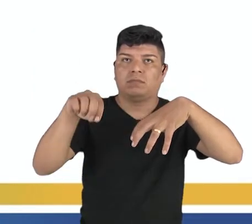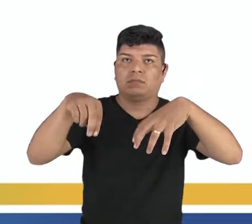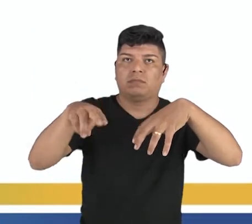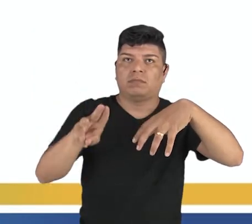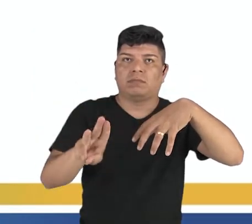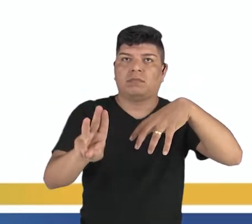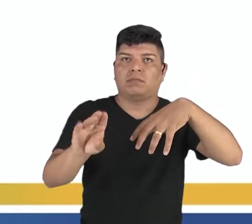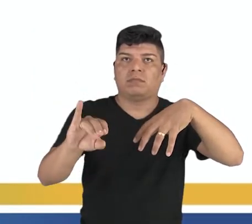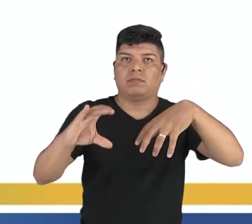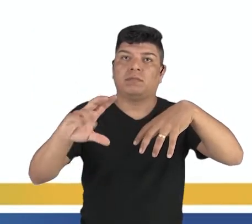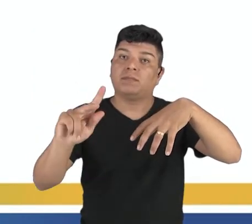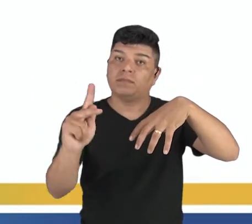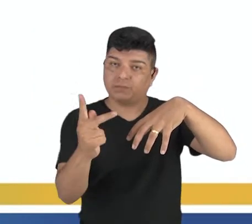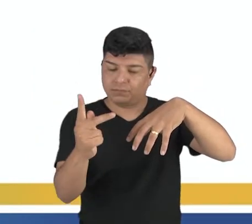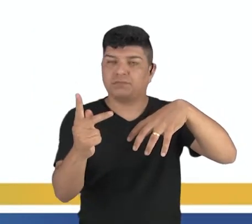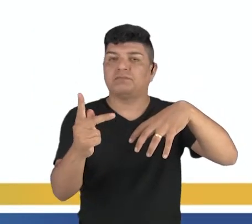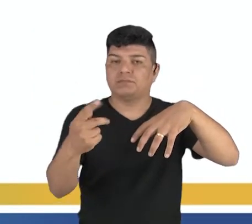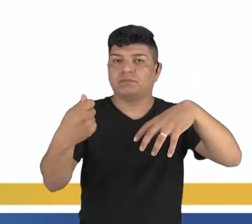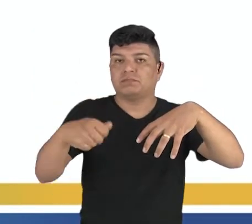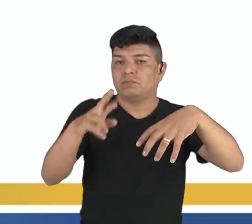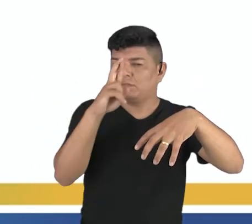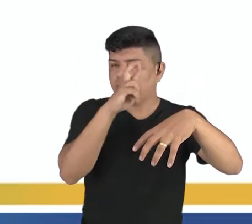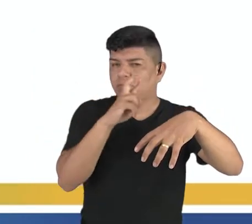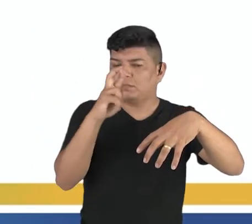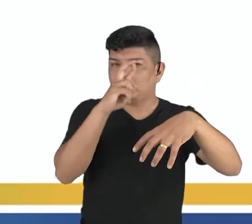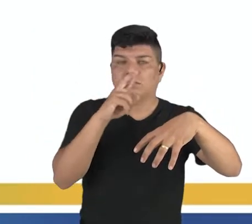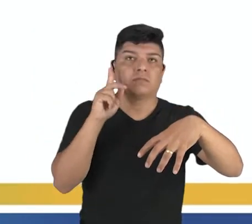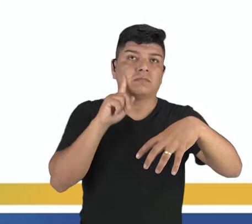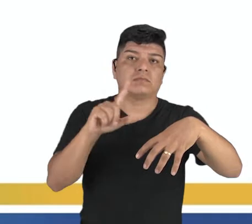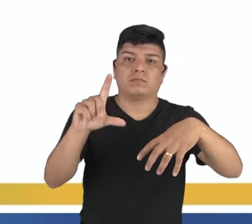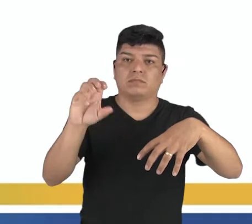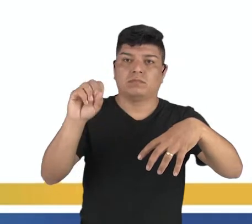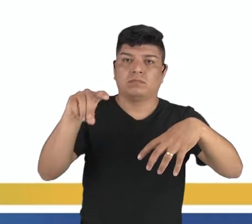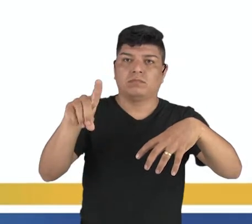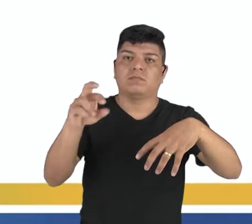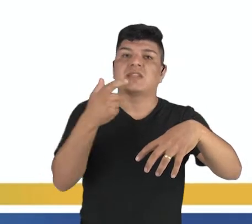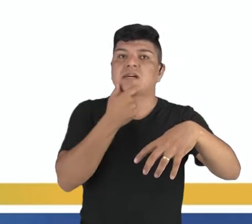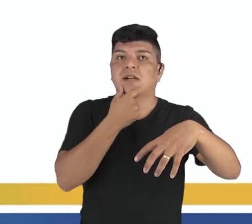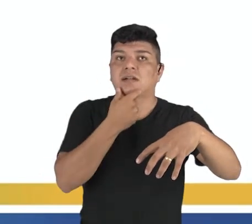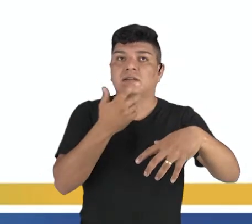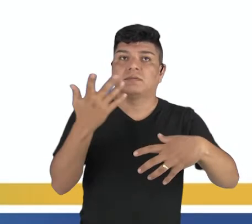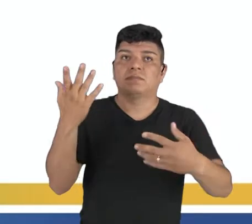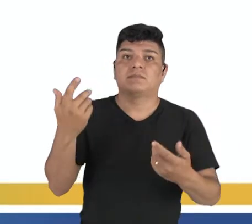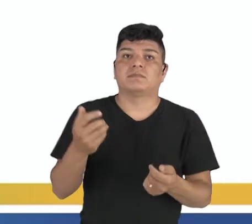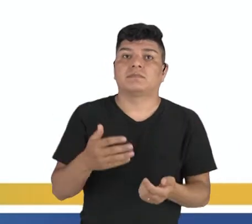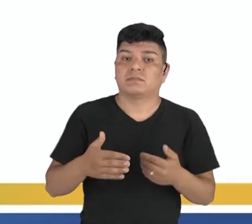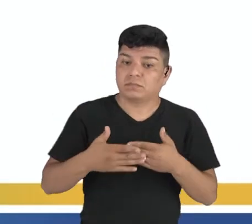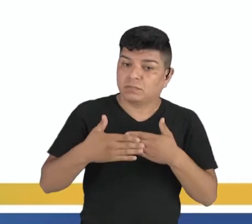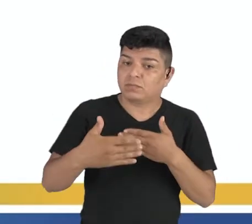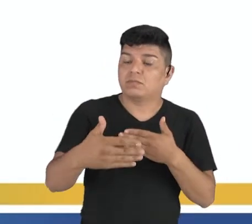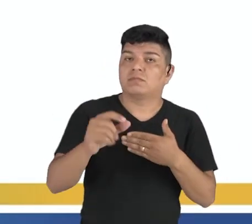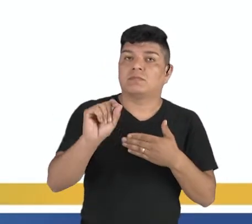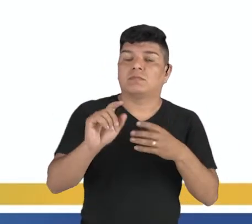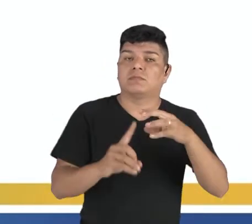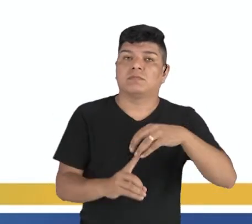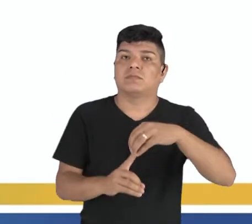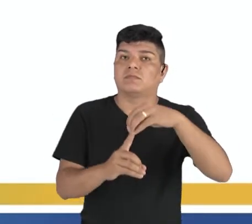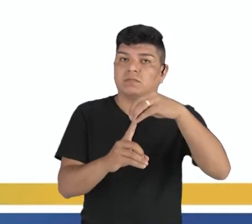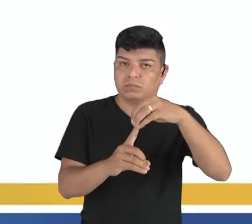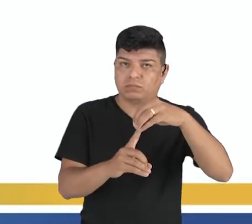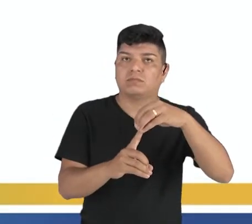exatamente sobre o Observatório de Greenwich, em Londres, na Inglaterra, que passaria a ser considerado